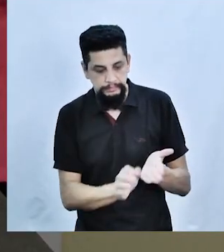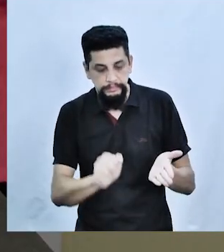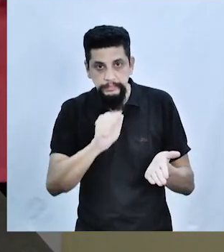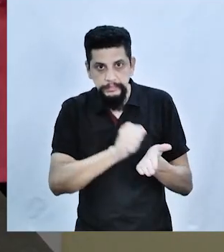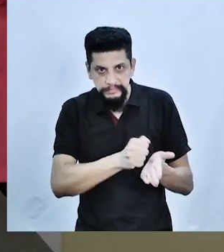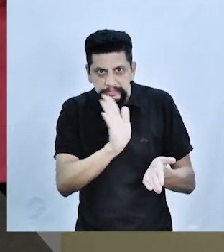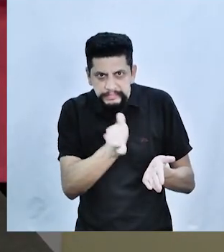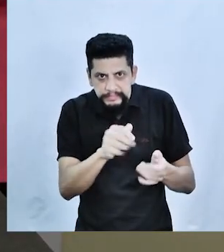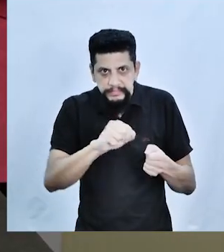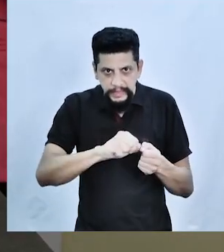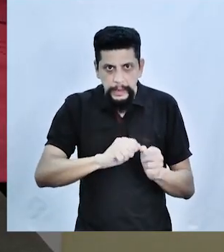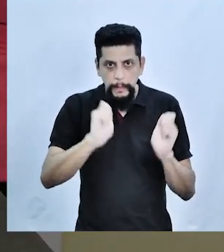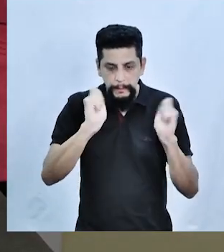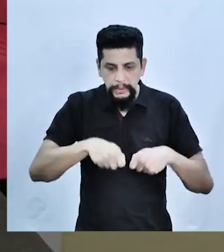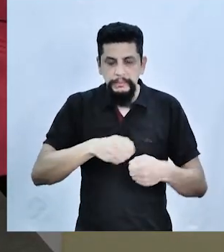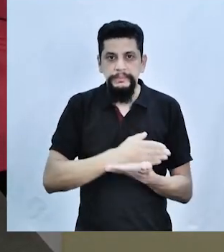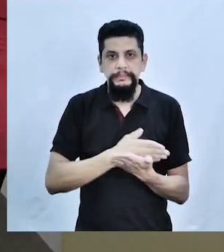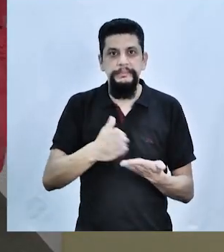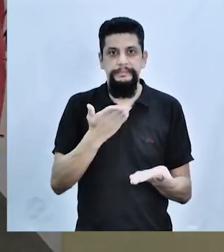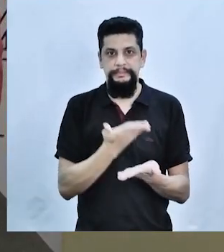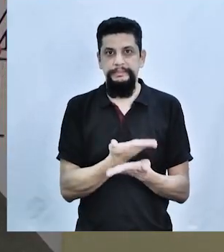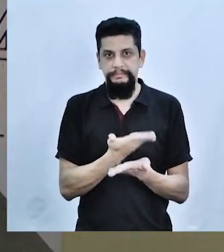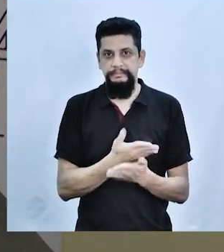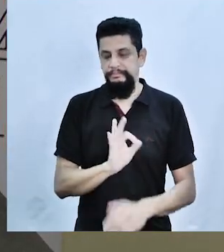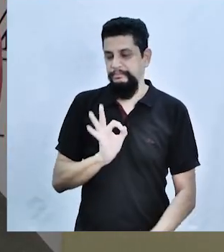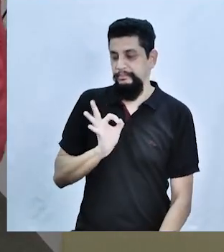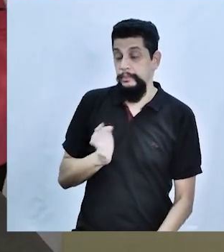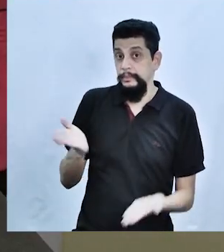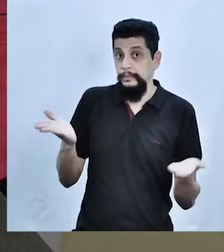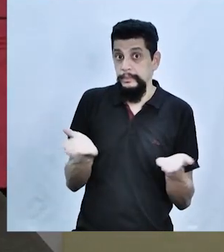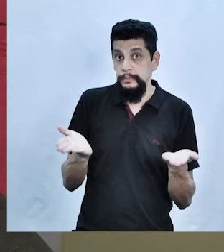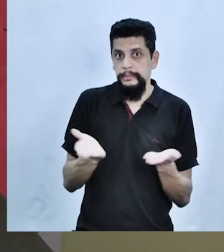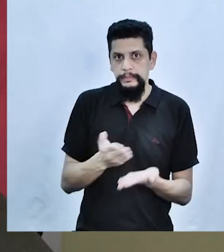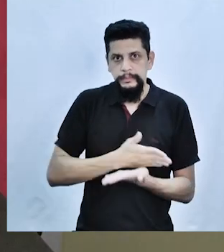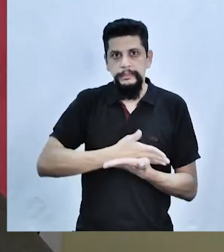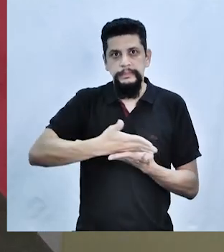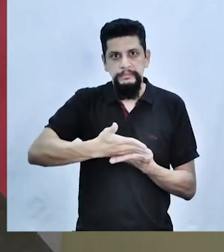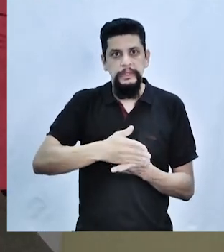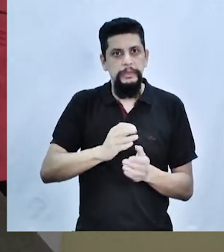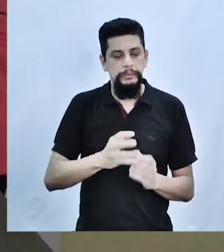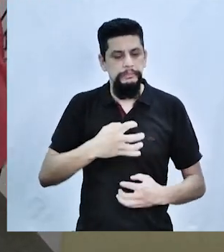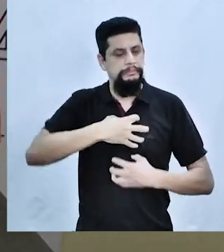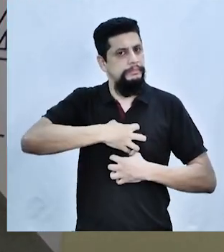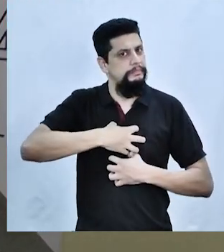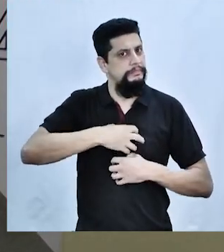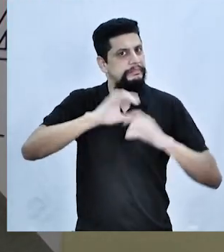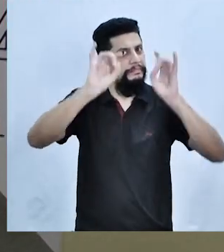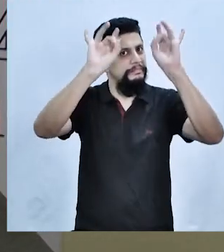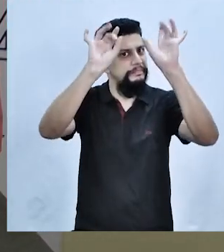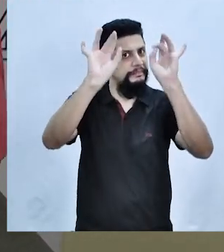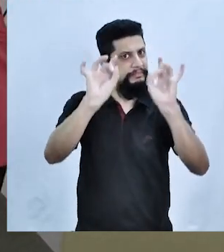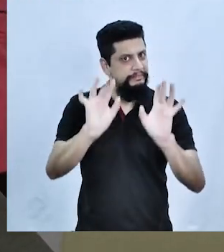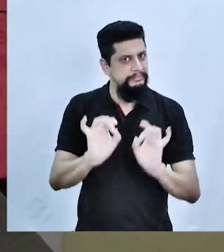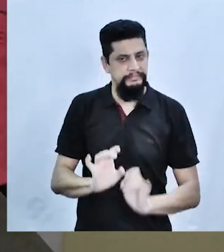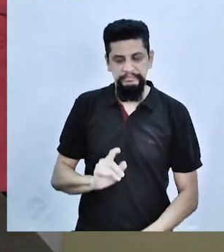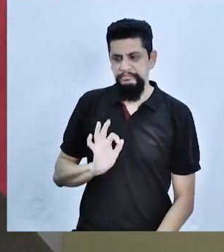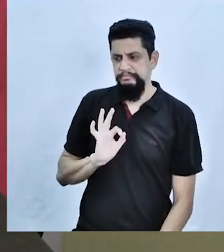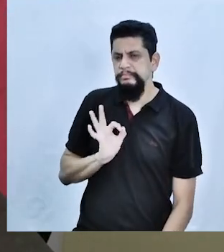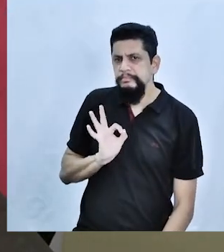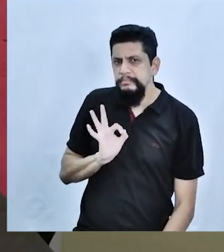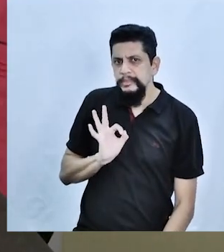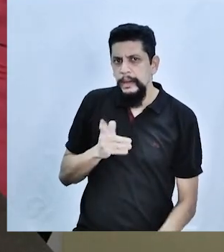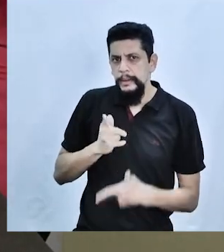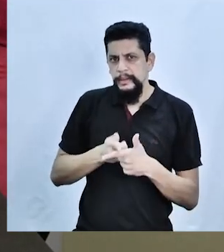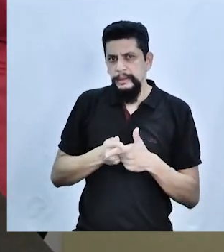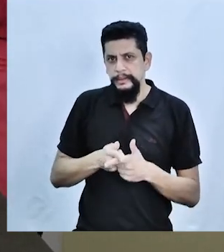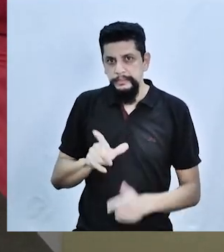Isso aí, registro feito, podemos iniciar a nossa aula. Isso aí. E hoje nós vamos iniciar de um jeito ainda mais especial,